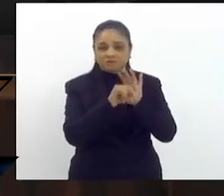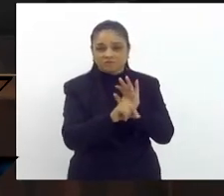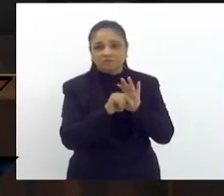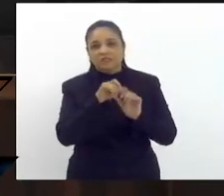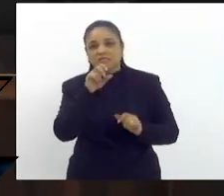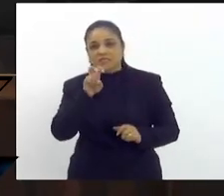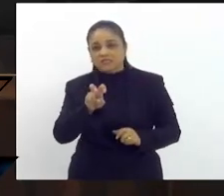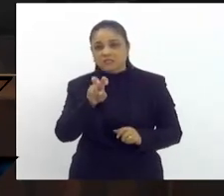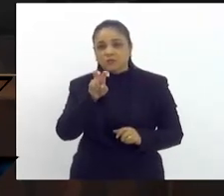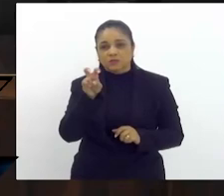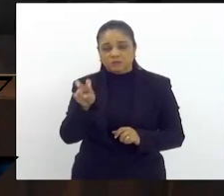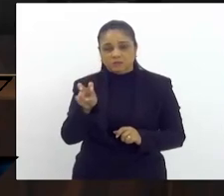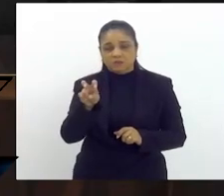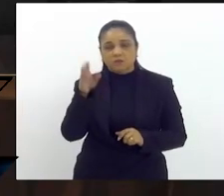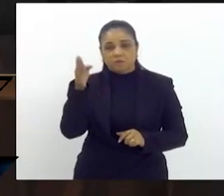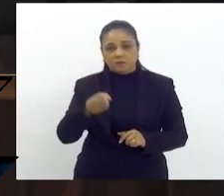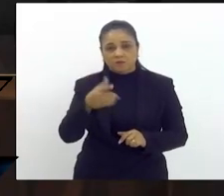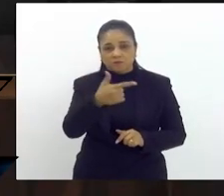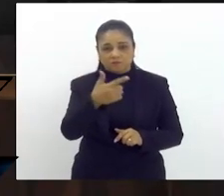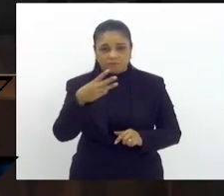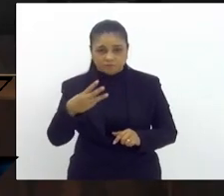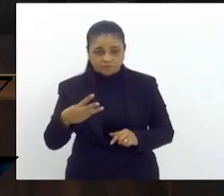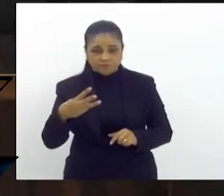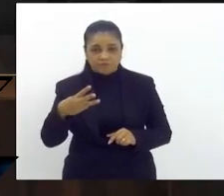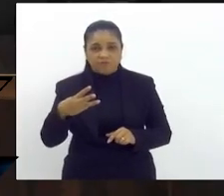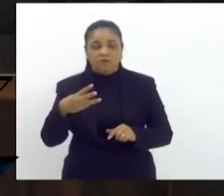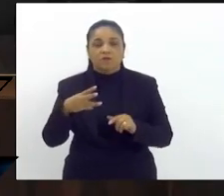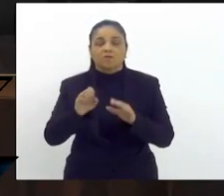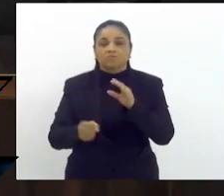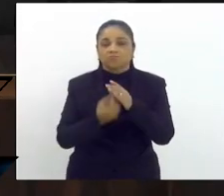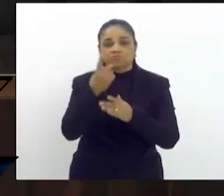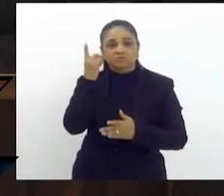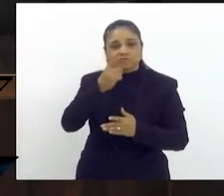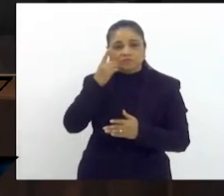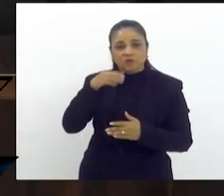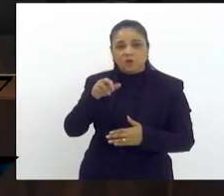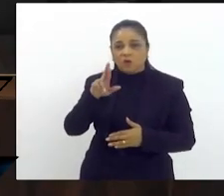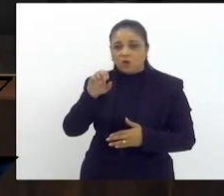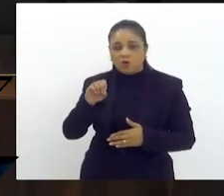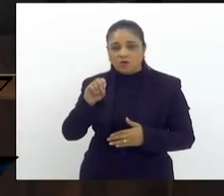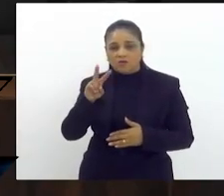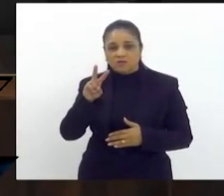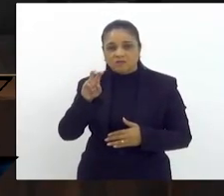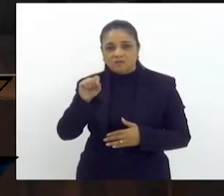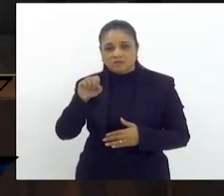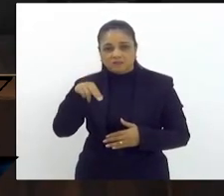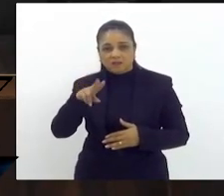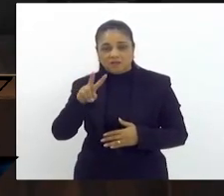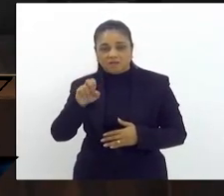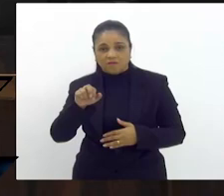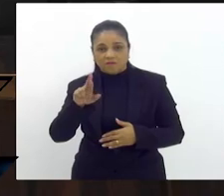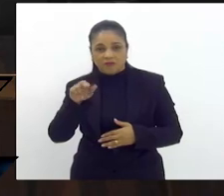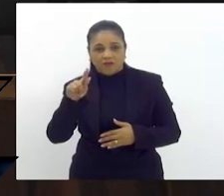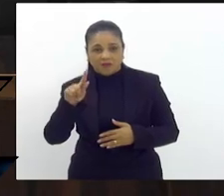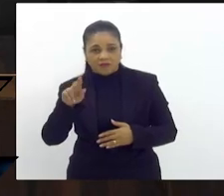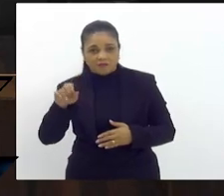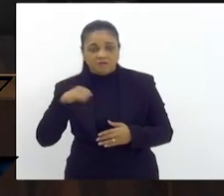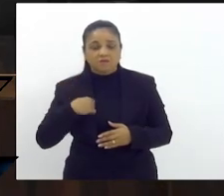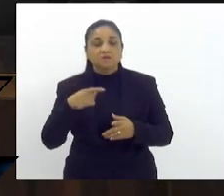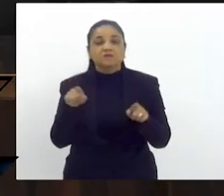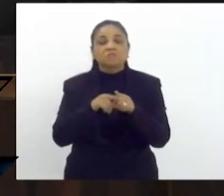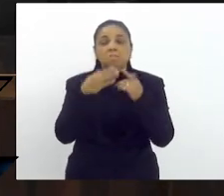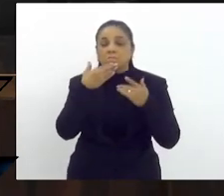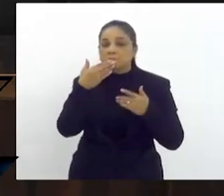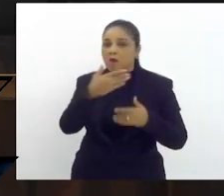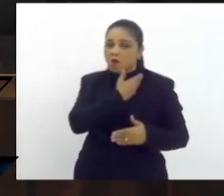número 55 de 2023 de autoria do deputado Rosemberg Reis que solicita o Excelentíssimo Senhor